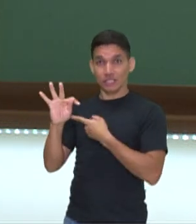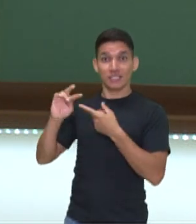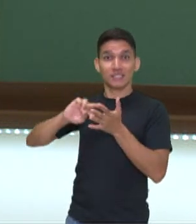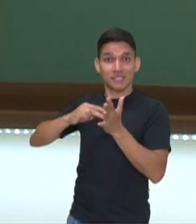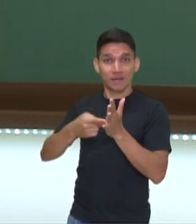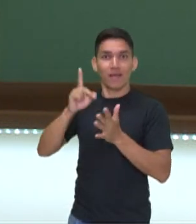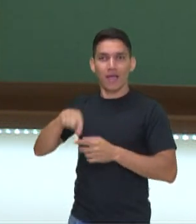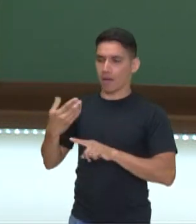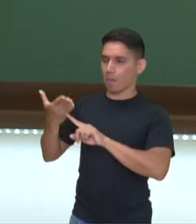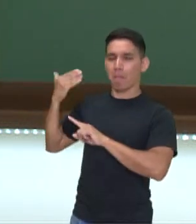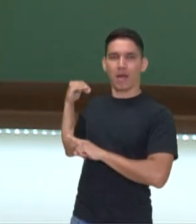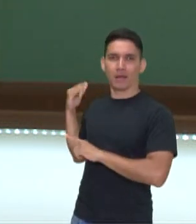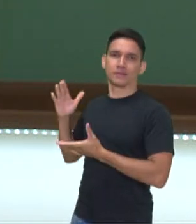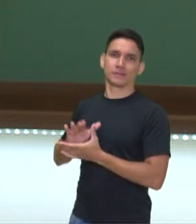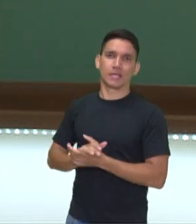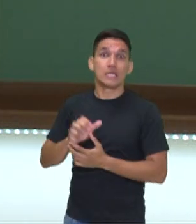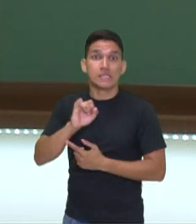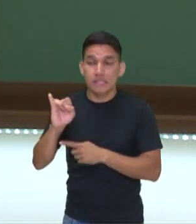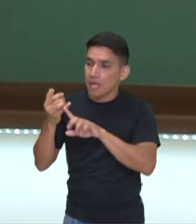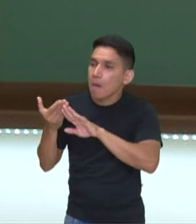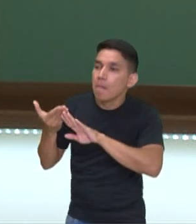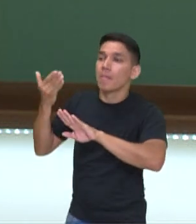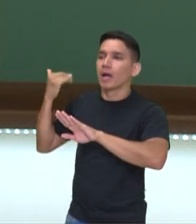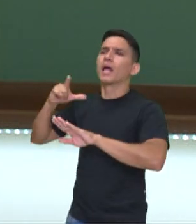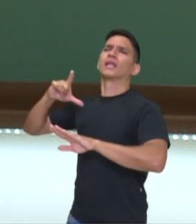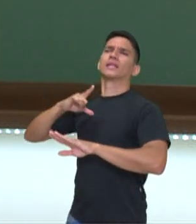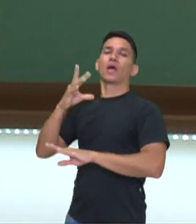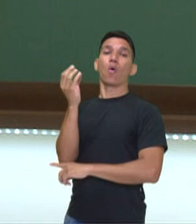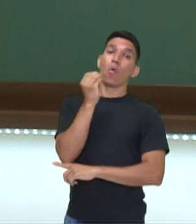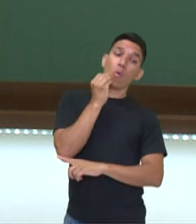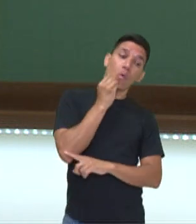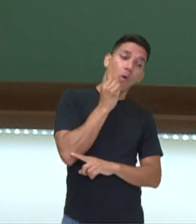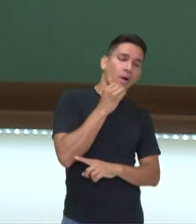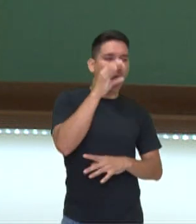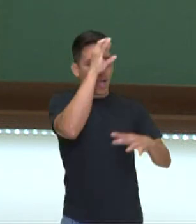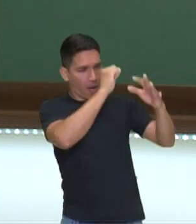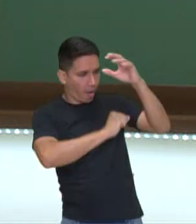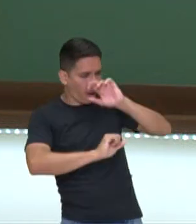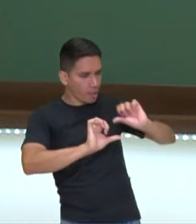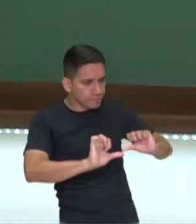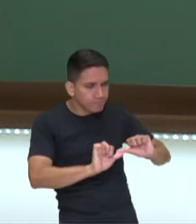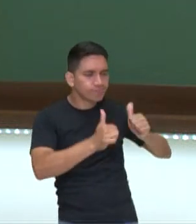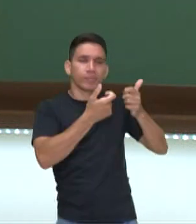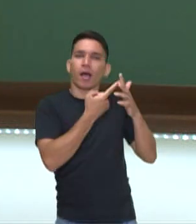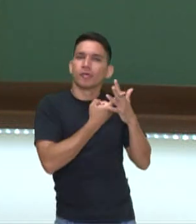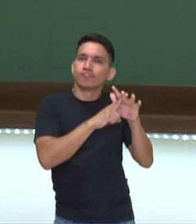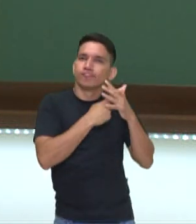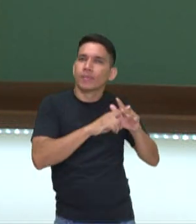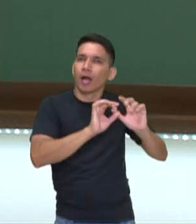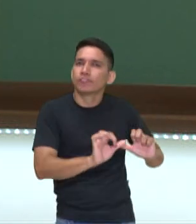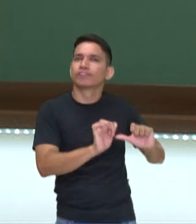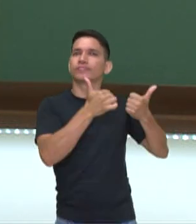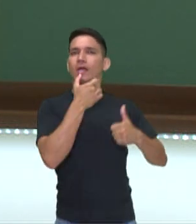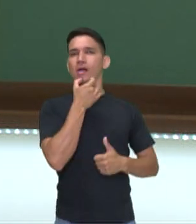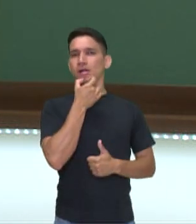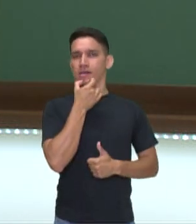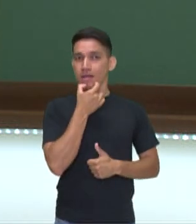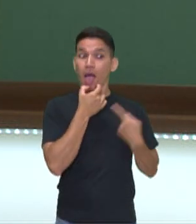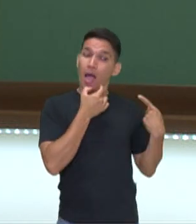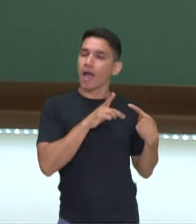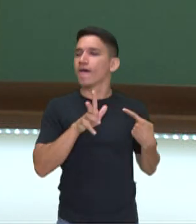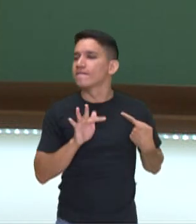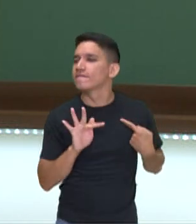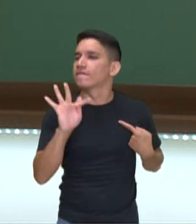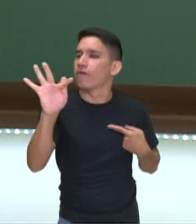que, claro, que se no passado eles tiveram a oportunidade de aprimorar o conhecimento de inglês, eles vão ter, com certeza,